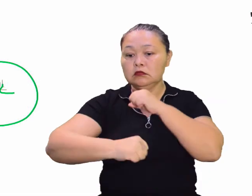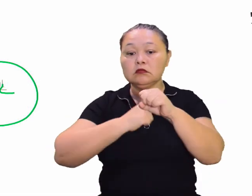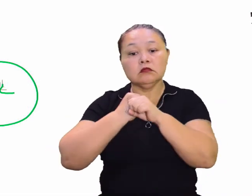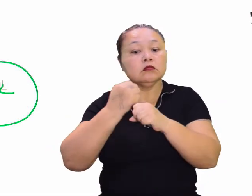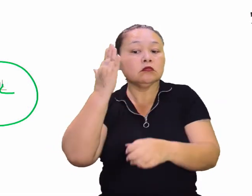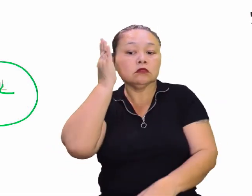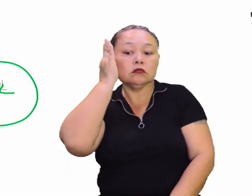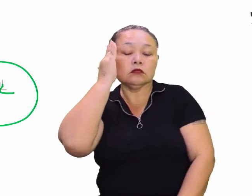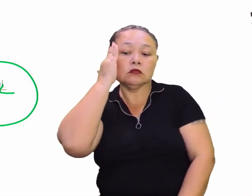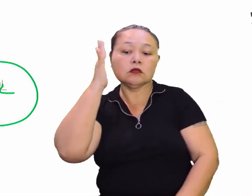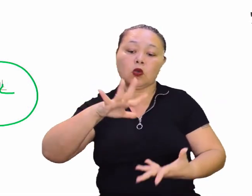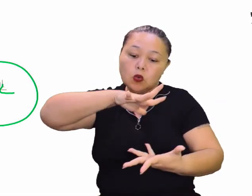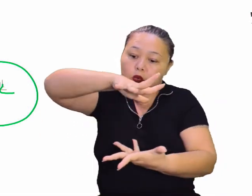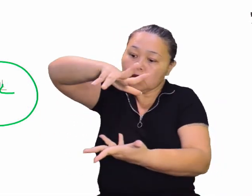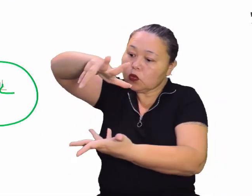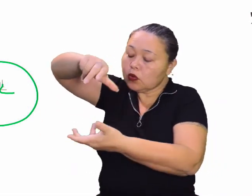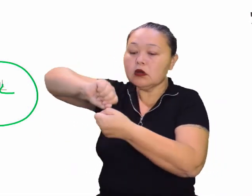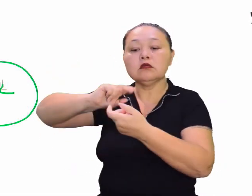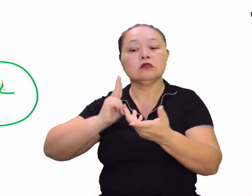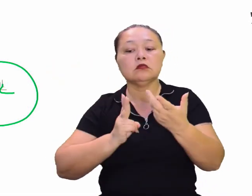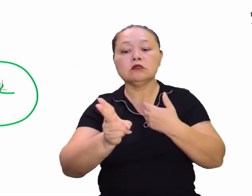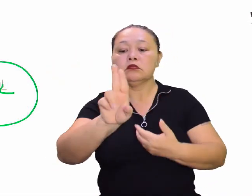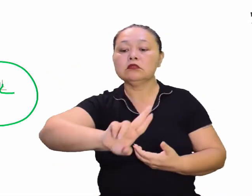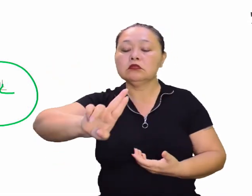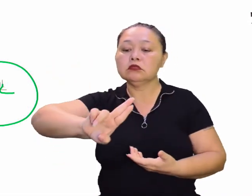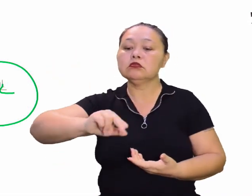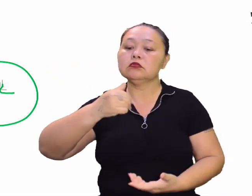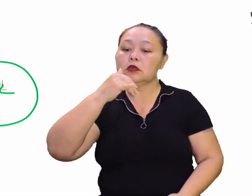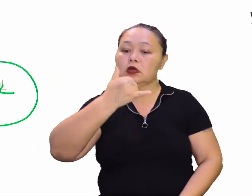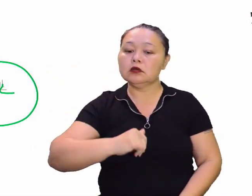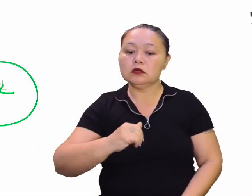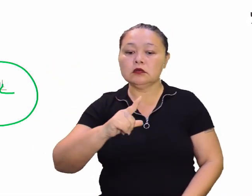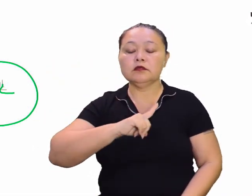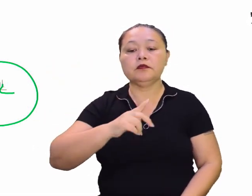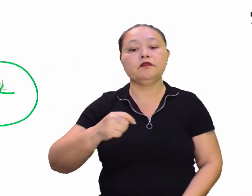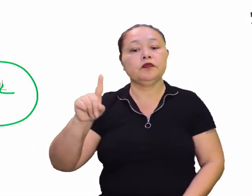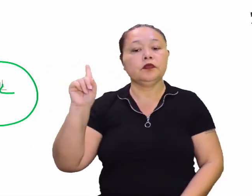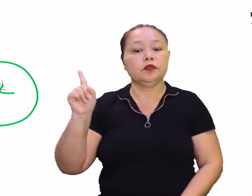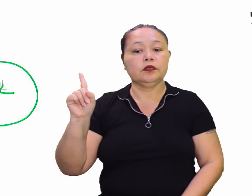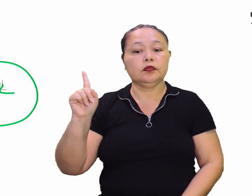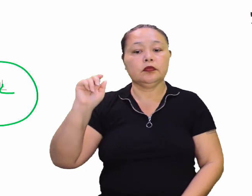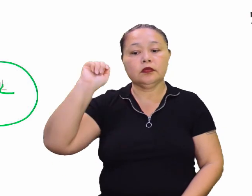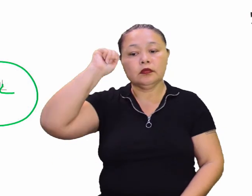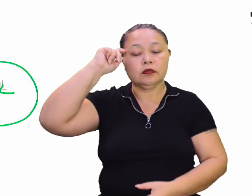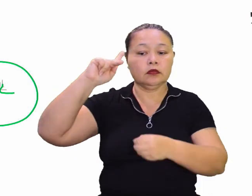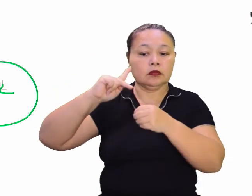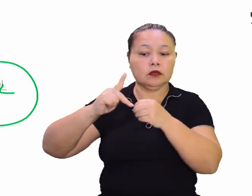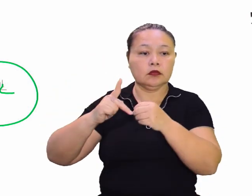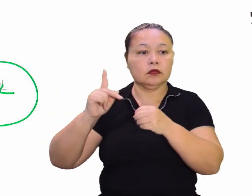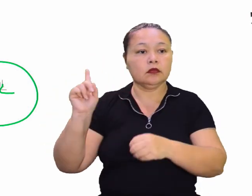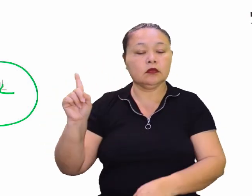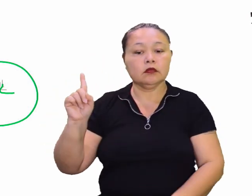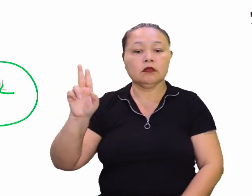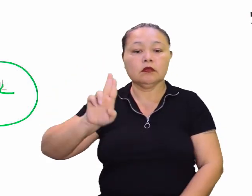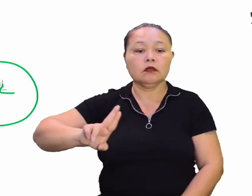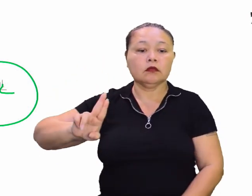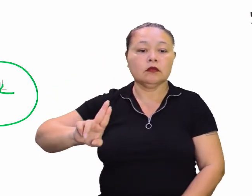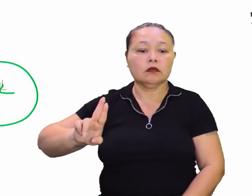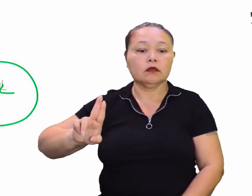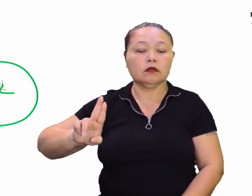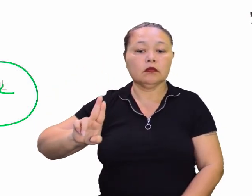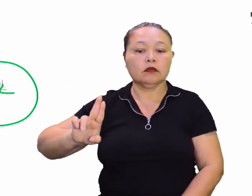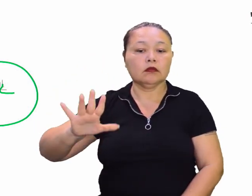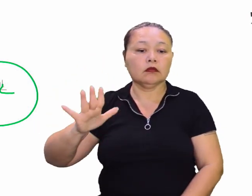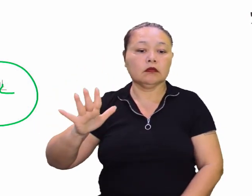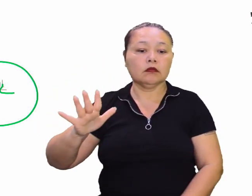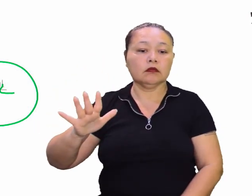gente entender que o mundo vai continuar utilizando muita energia. O petróleo, né, aqui, olha só, então quer dizer que o petróleo, o consumo dele,